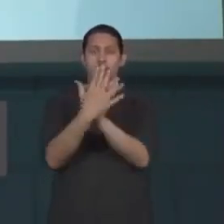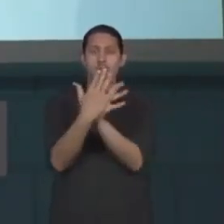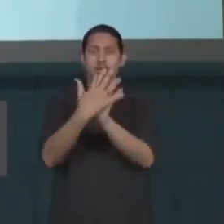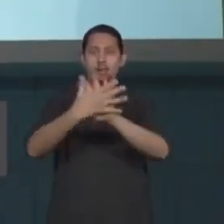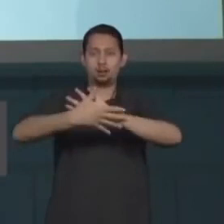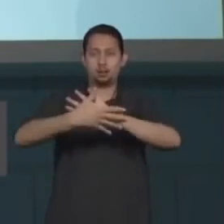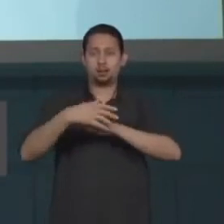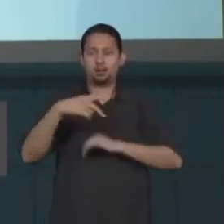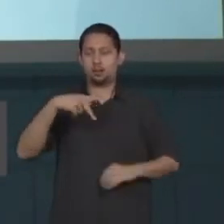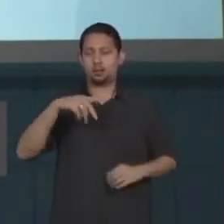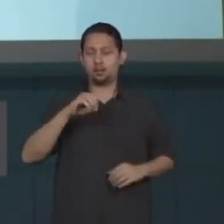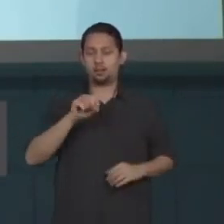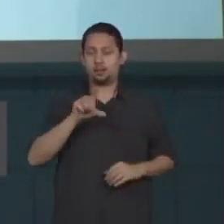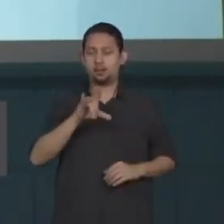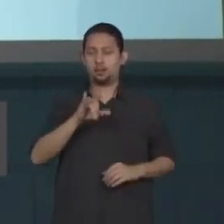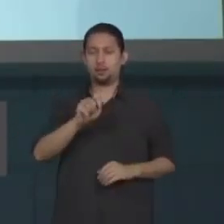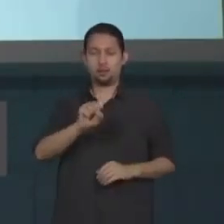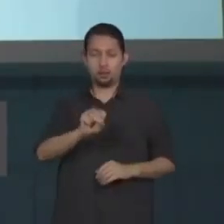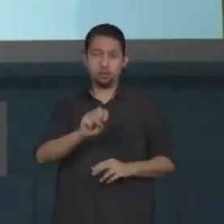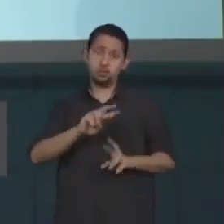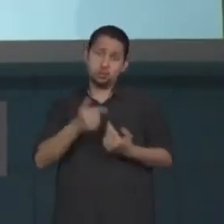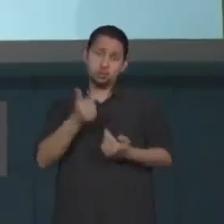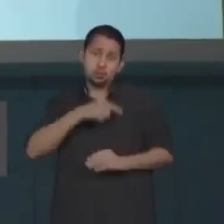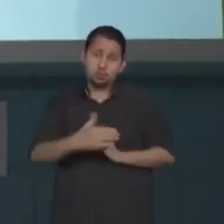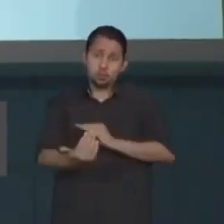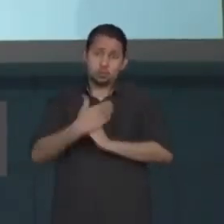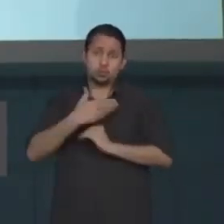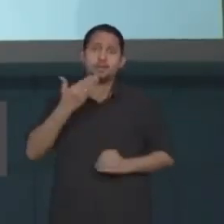utilização de polias, isso vai facilitar o meu trabalho.